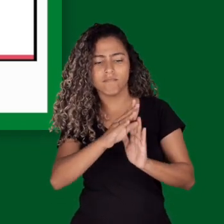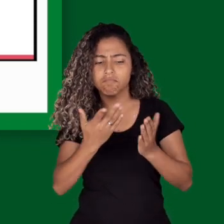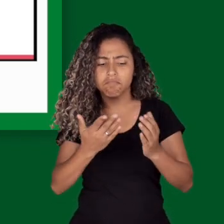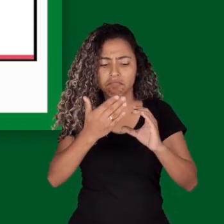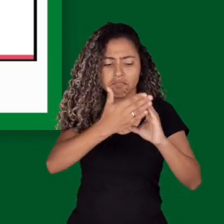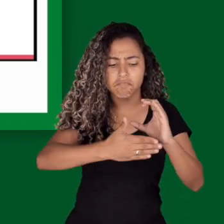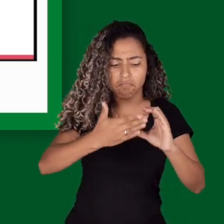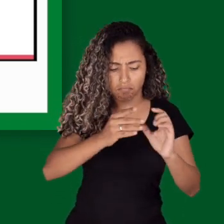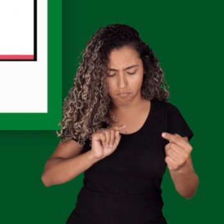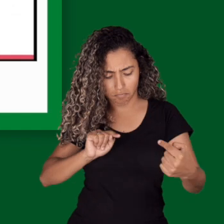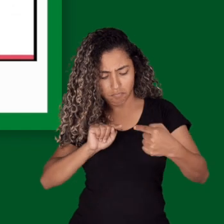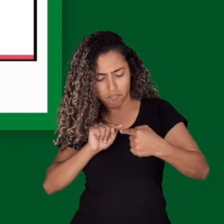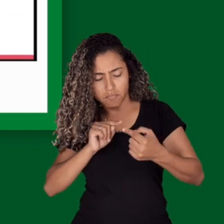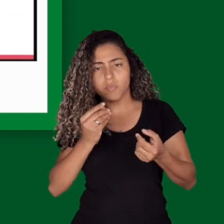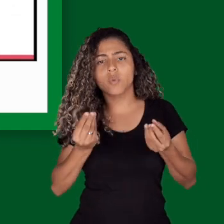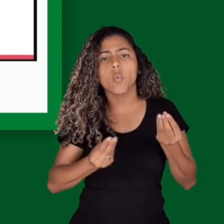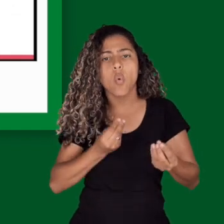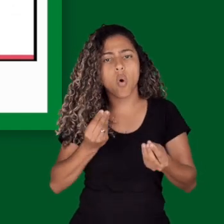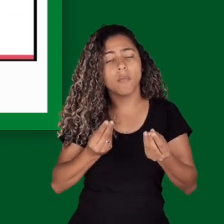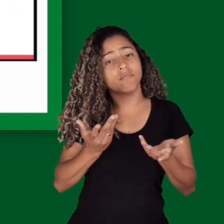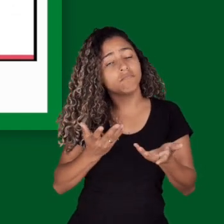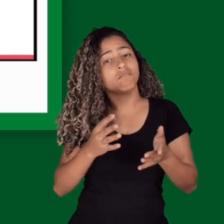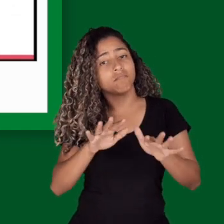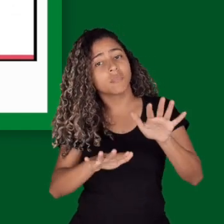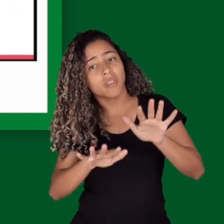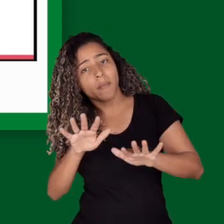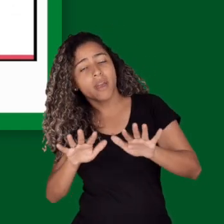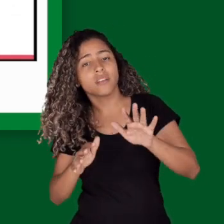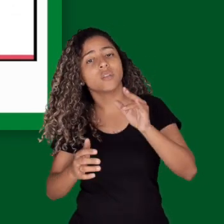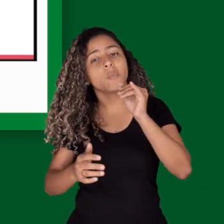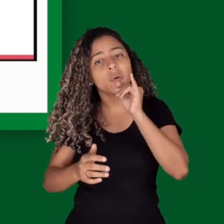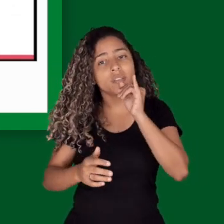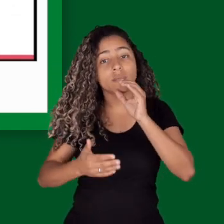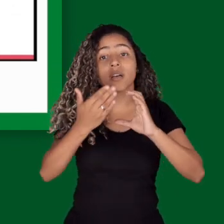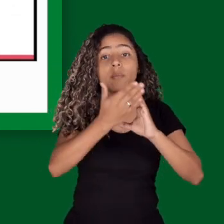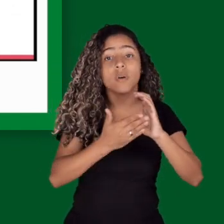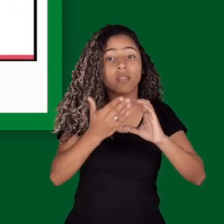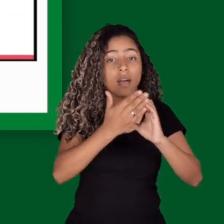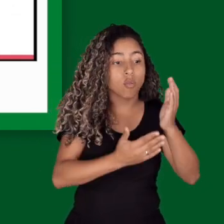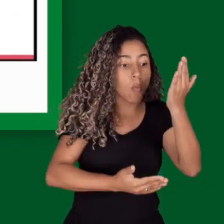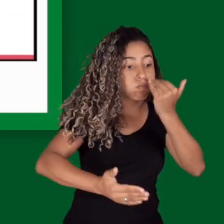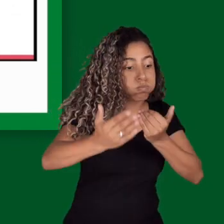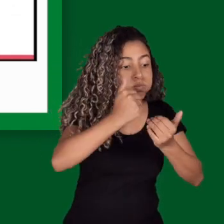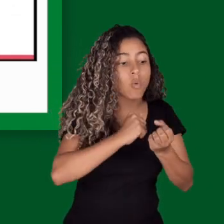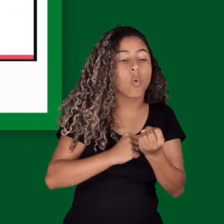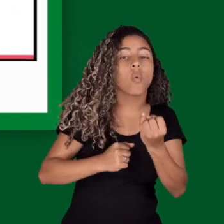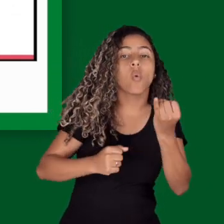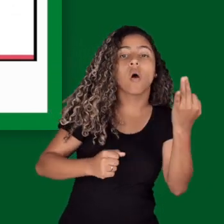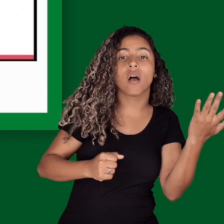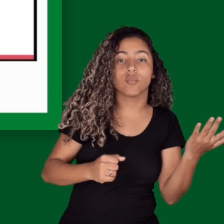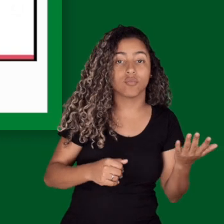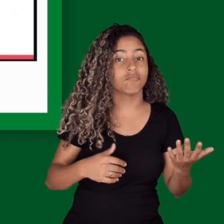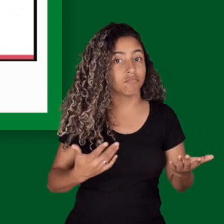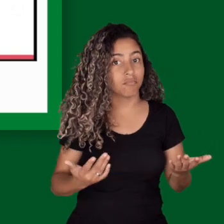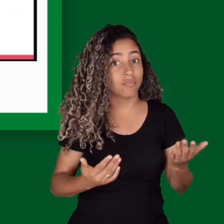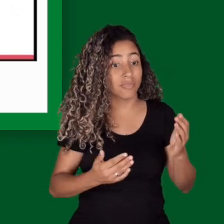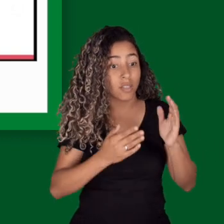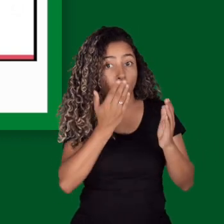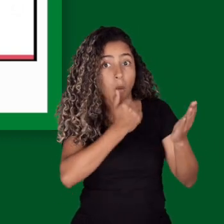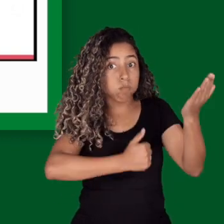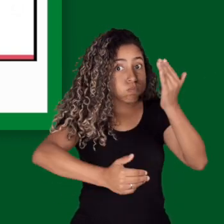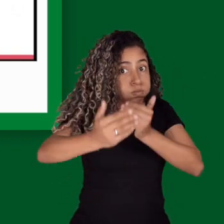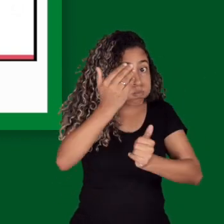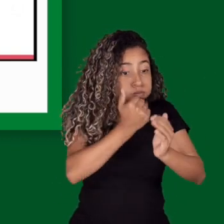sangue? Então depende de algumas coisas, né? Dentre elas a quantidade de carboidrato que vai ser consumida. Quanto mais